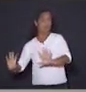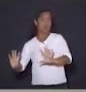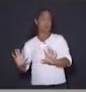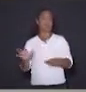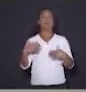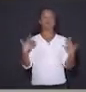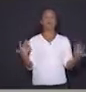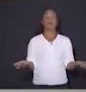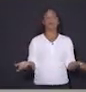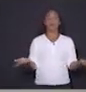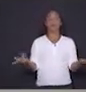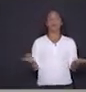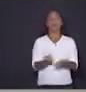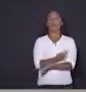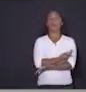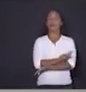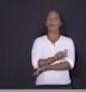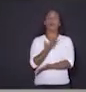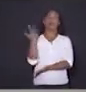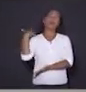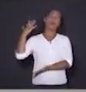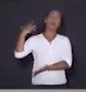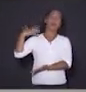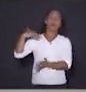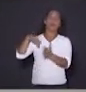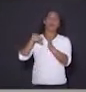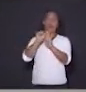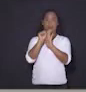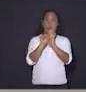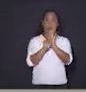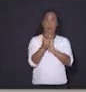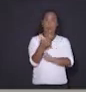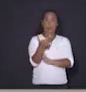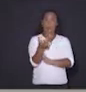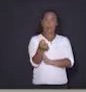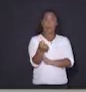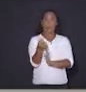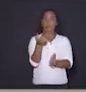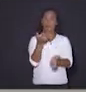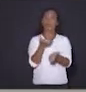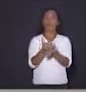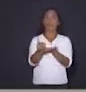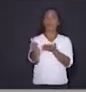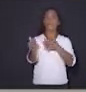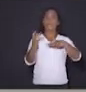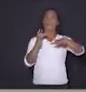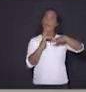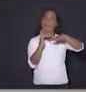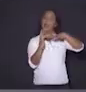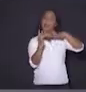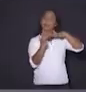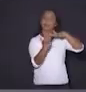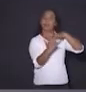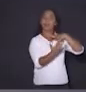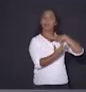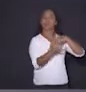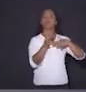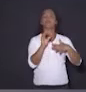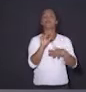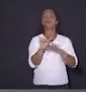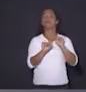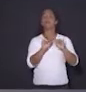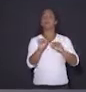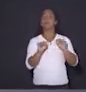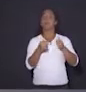contexto que perdurou na maior parte do século 20 começa a se criar uma rede é a princípio